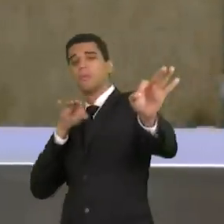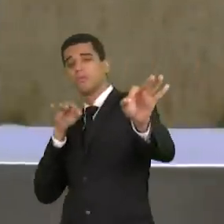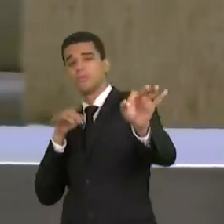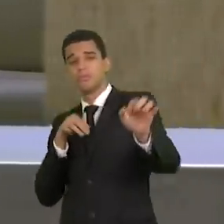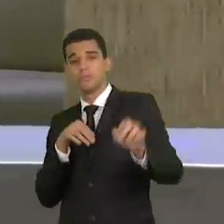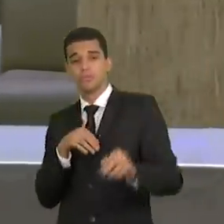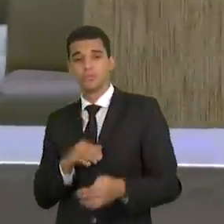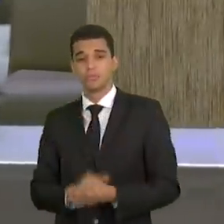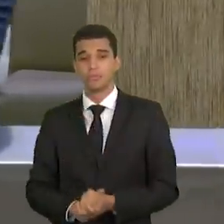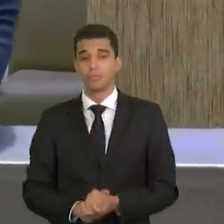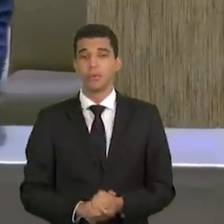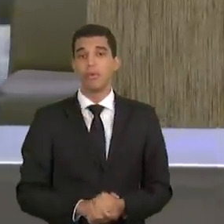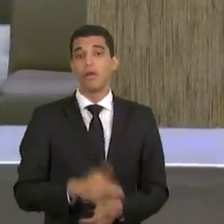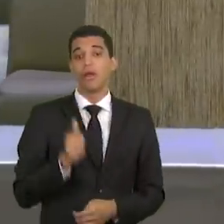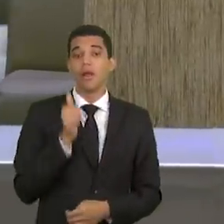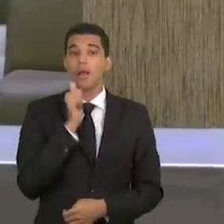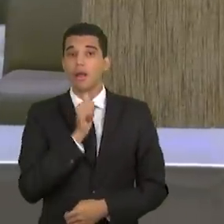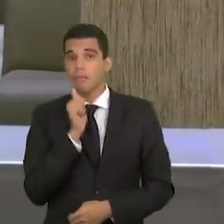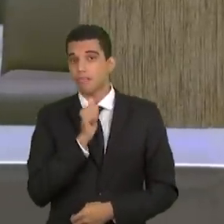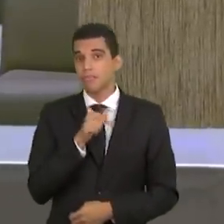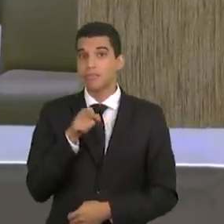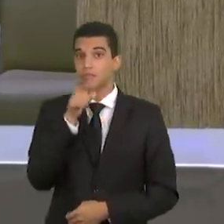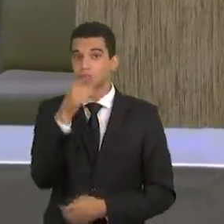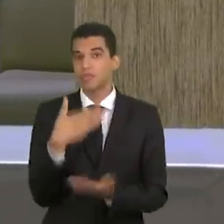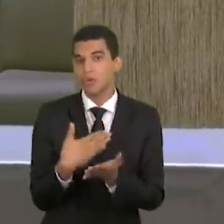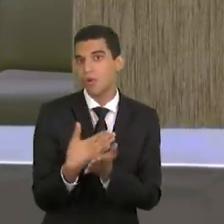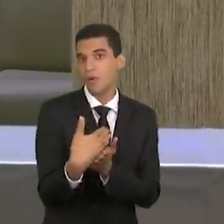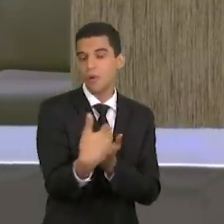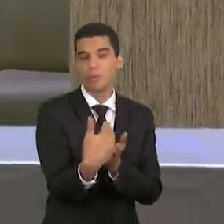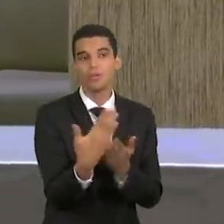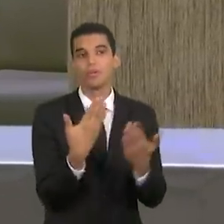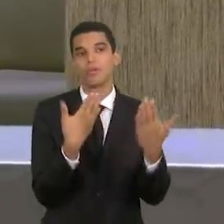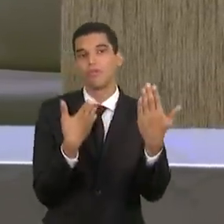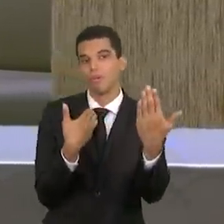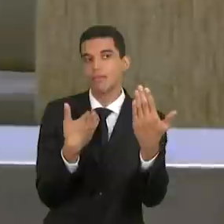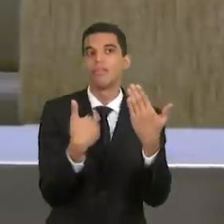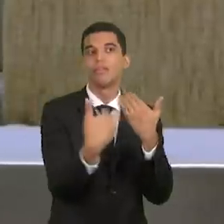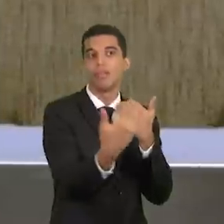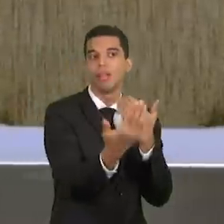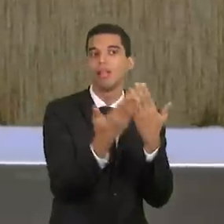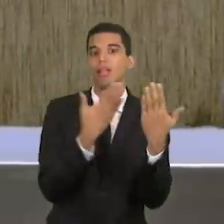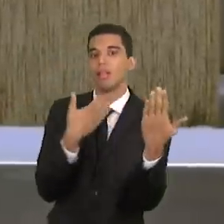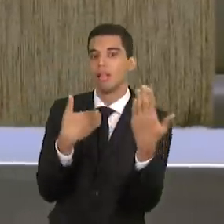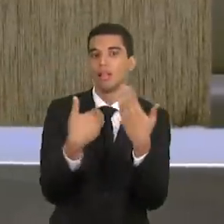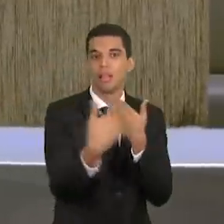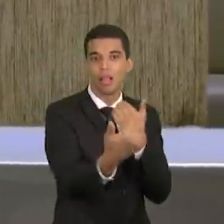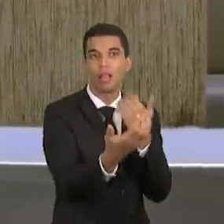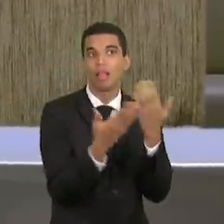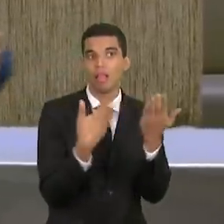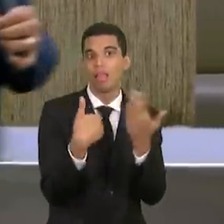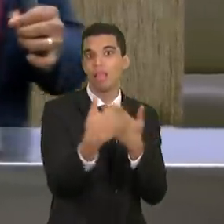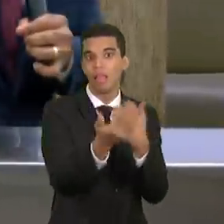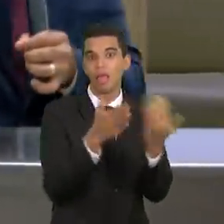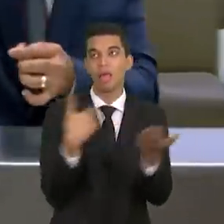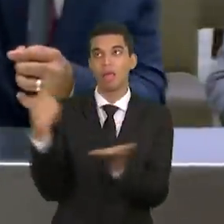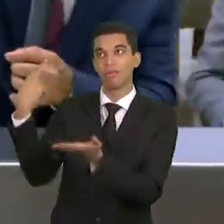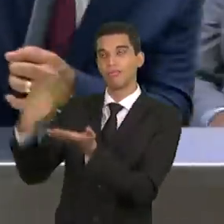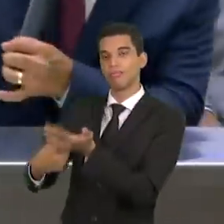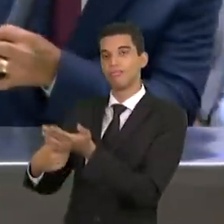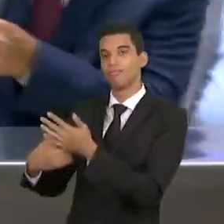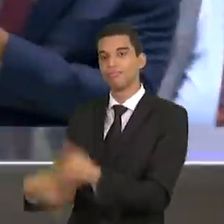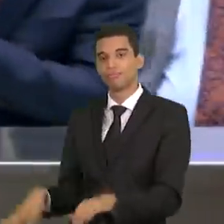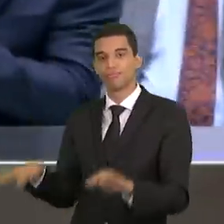a se comunicar com ela e daqui a pouco está envolvido e acabou-se o compromisso. Vai para a